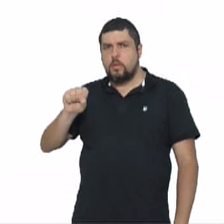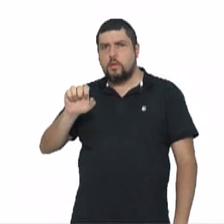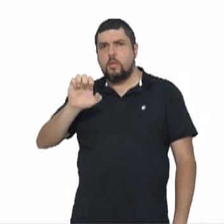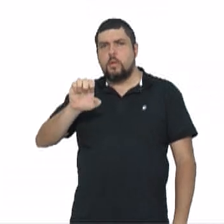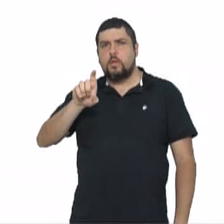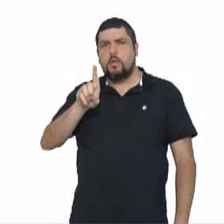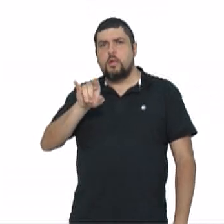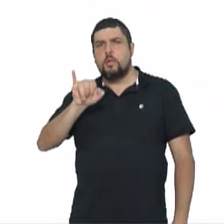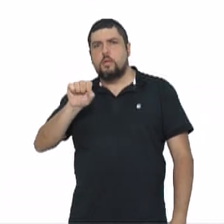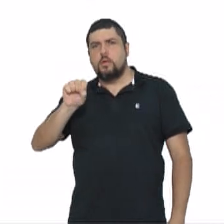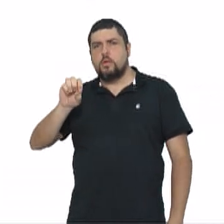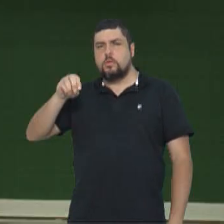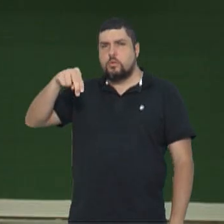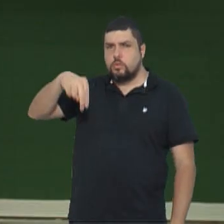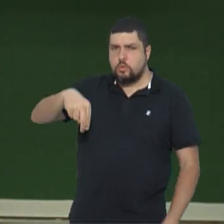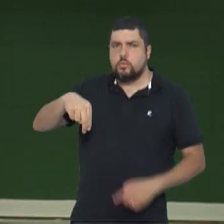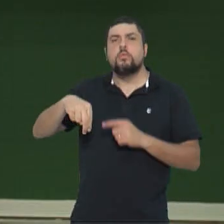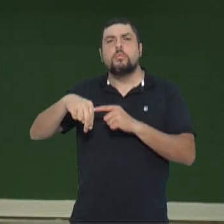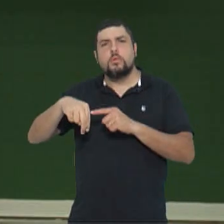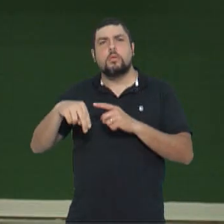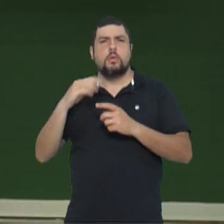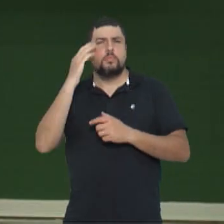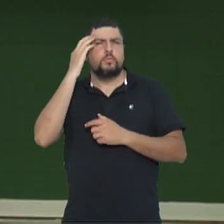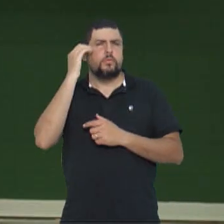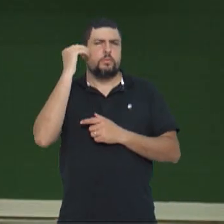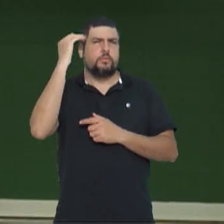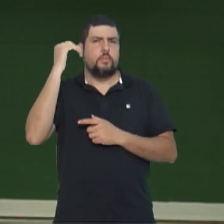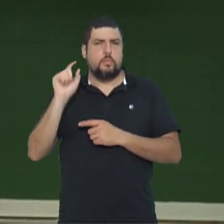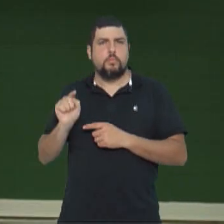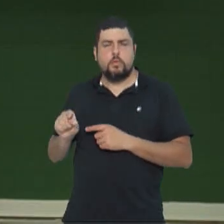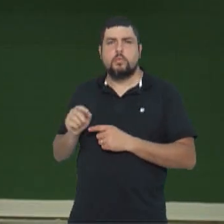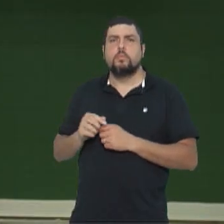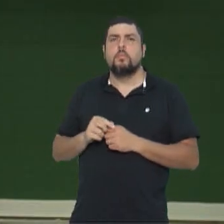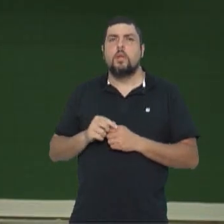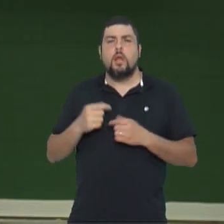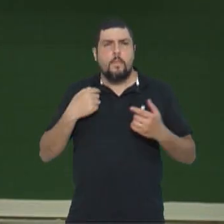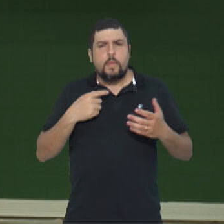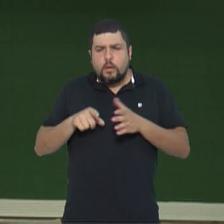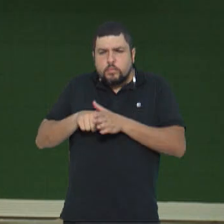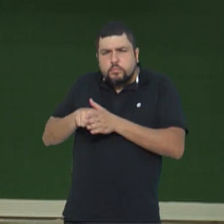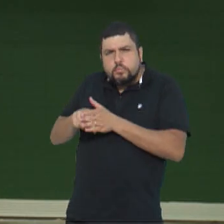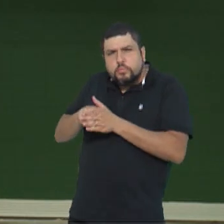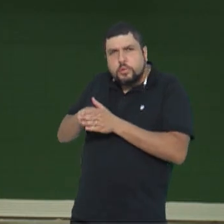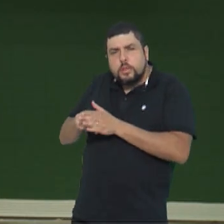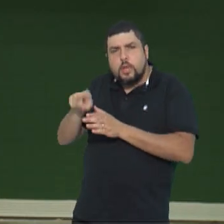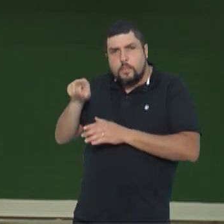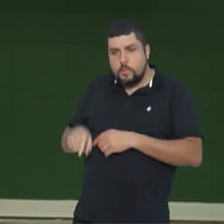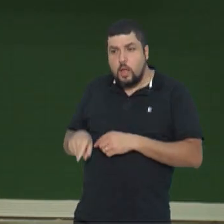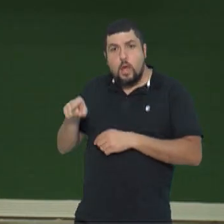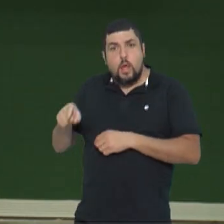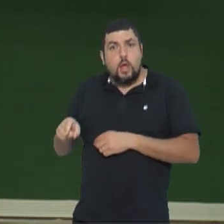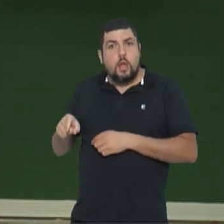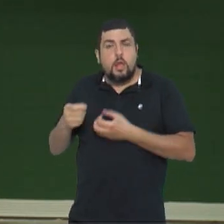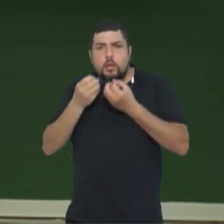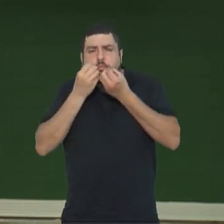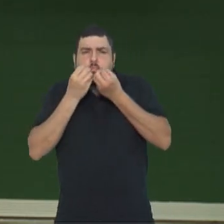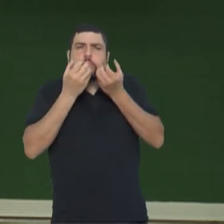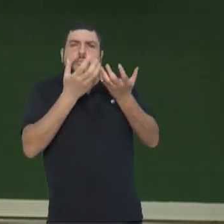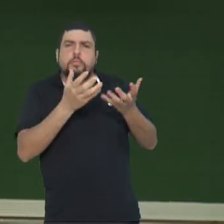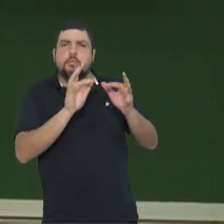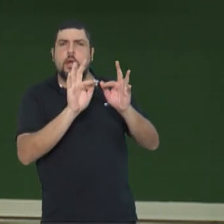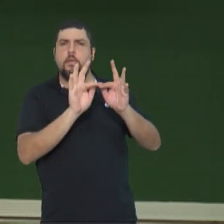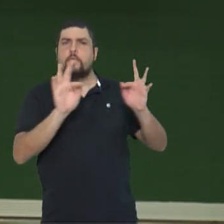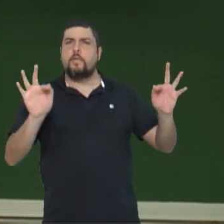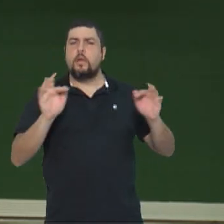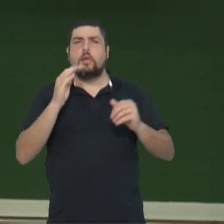lembrar de textos. Eu lembrei da frase e eu fui pesquisar um pouquinho mais sobre ele. Essa frase dele, né, aí é bem